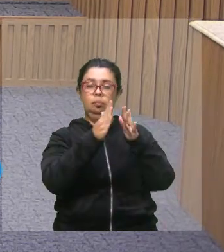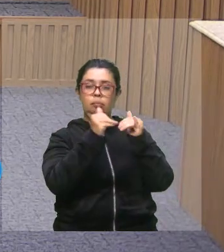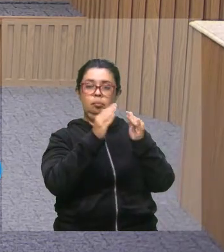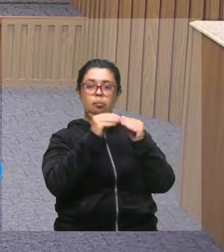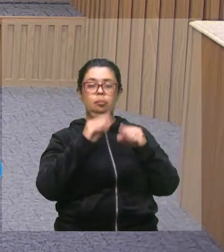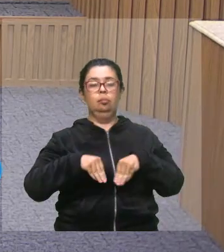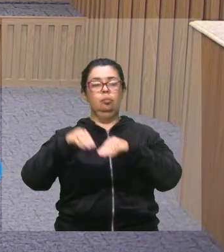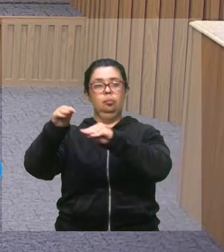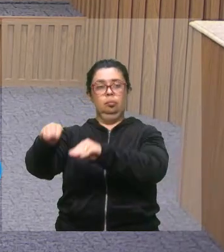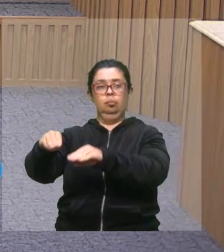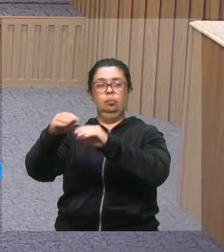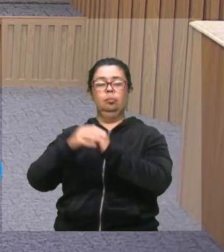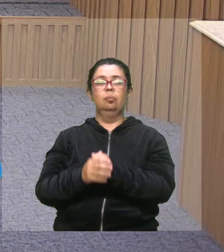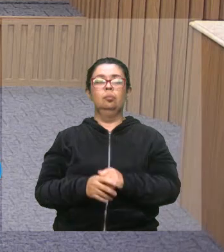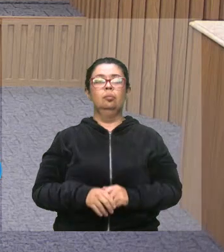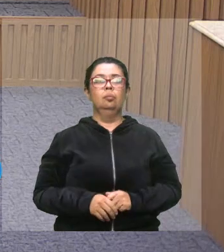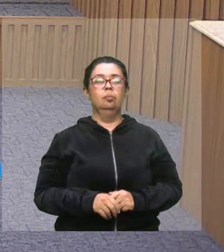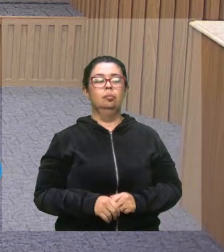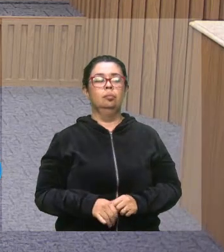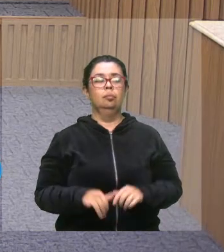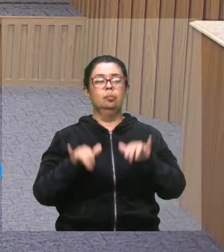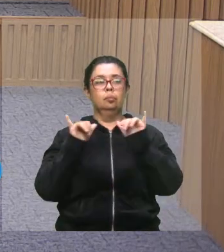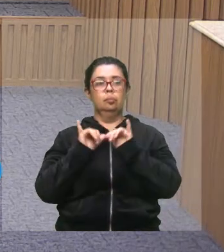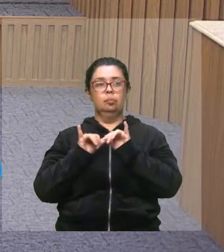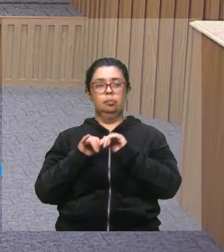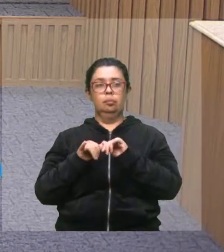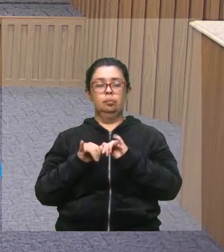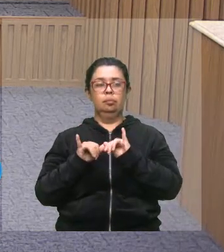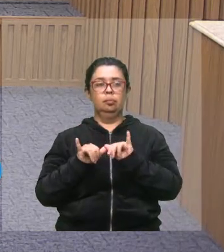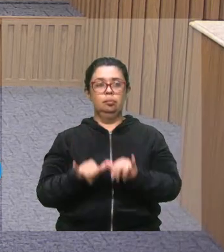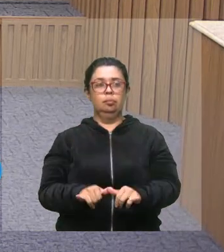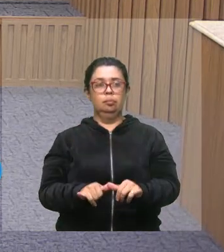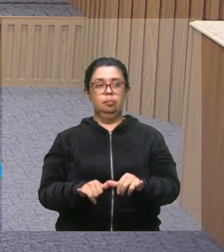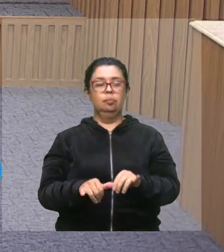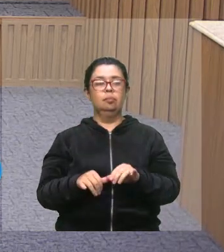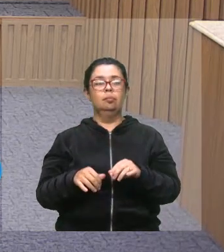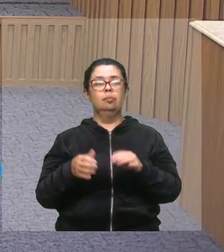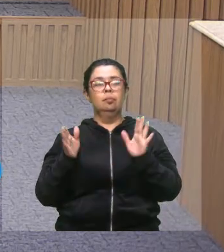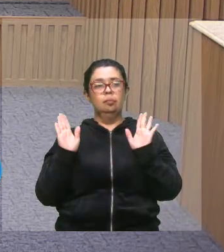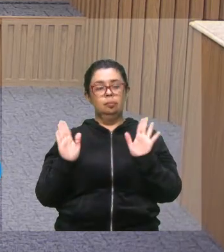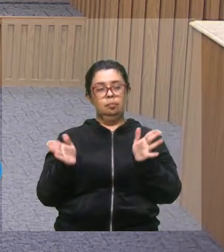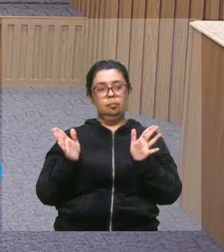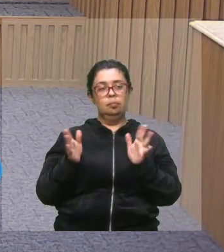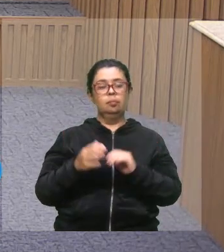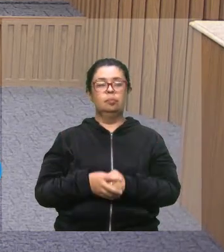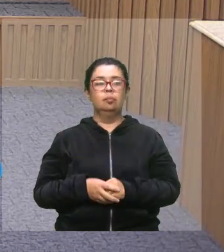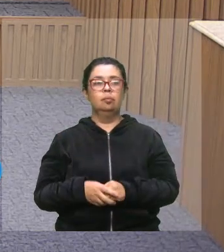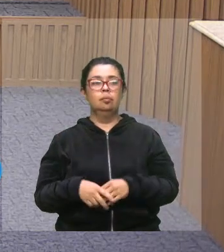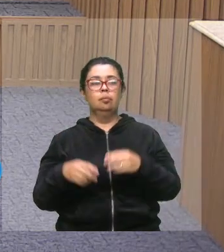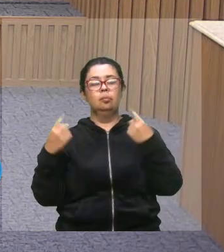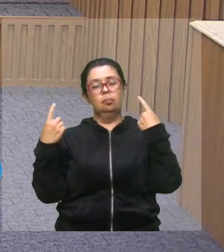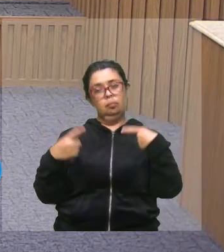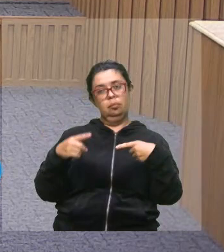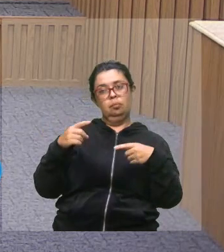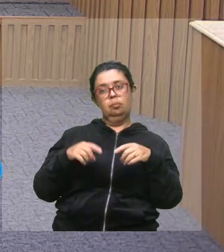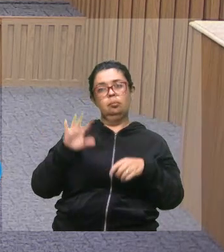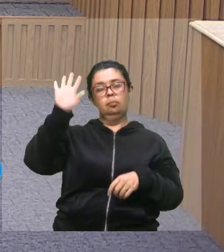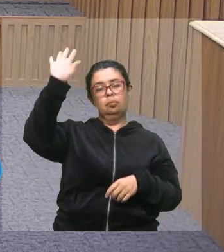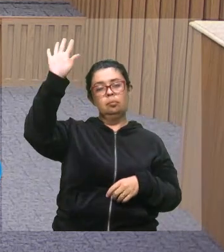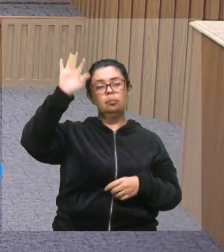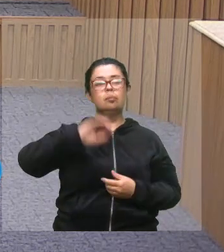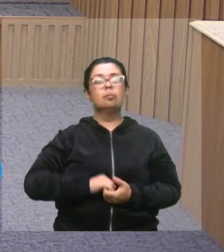projeto número 32/2024 por 3 sessões, permaneçam como estão, e os contrários que